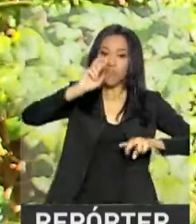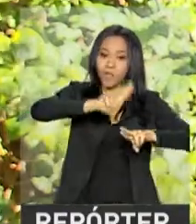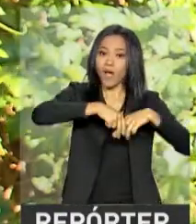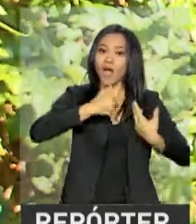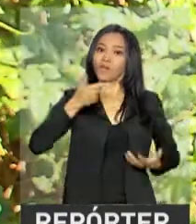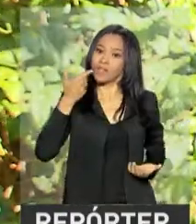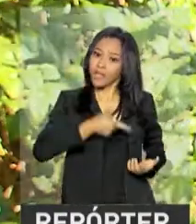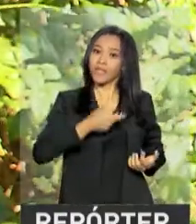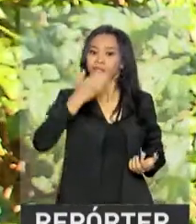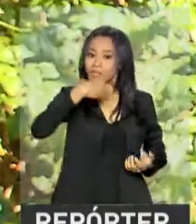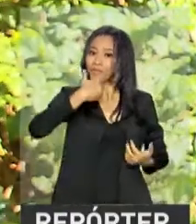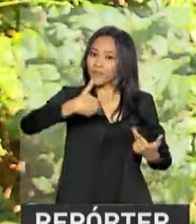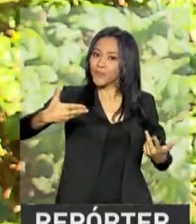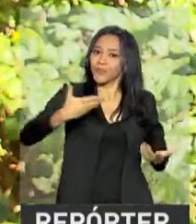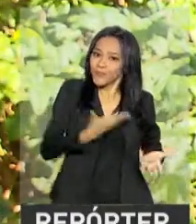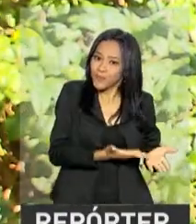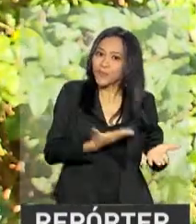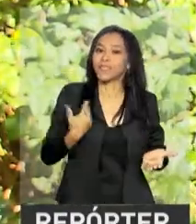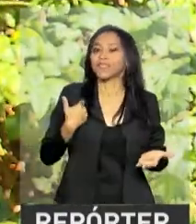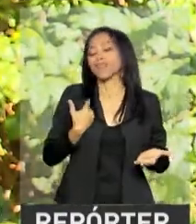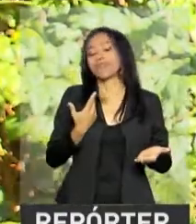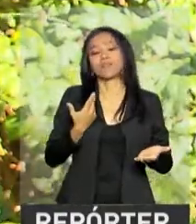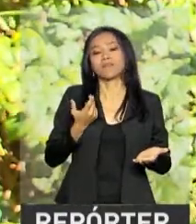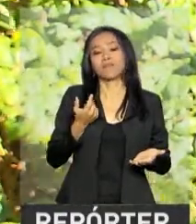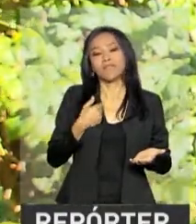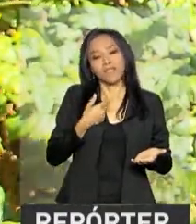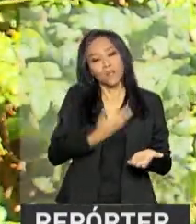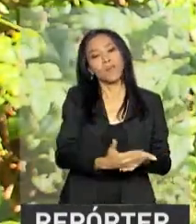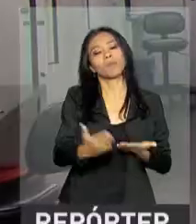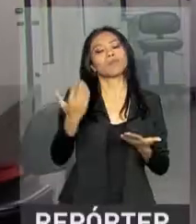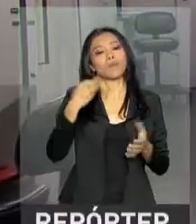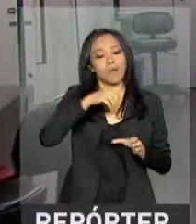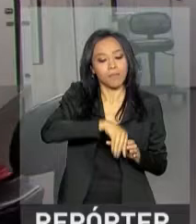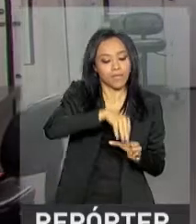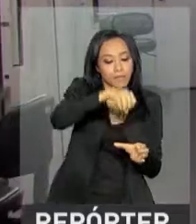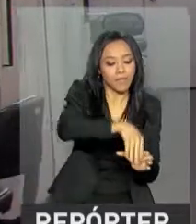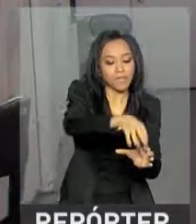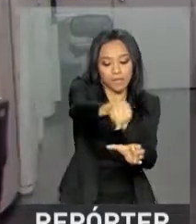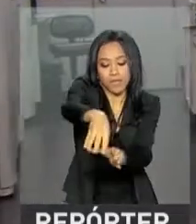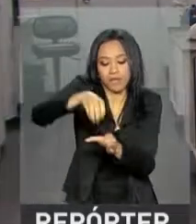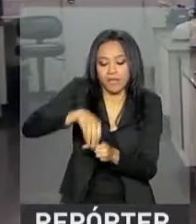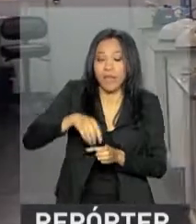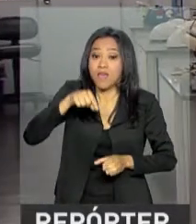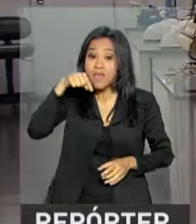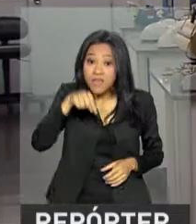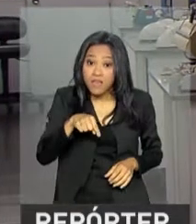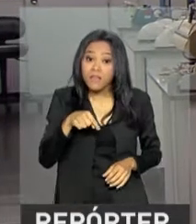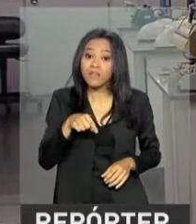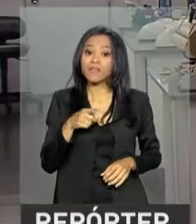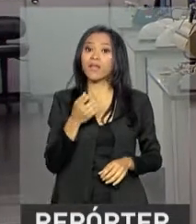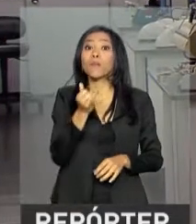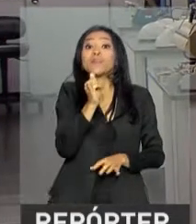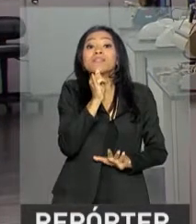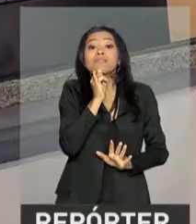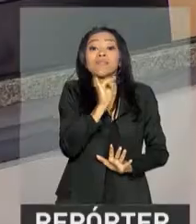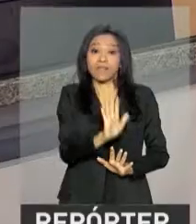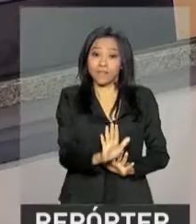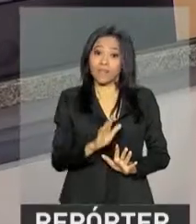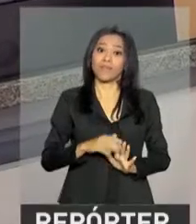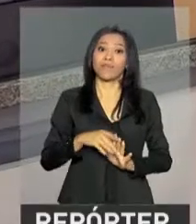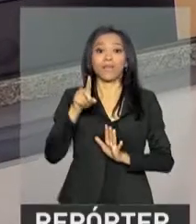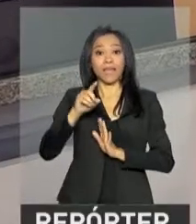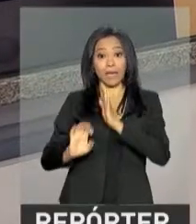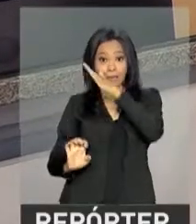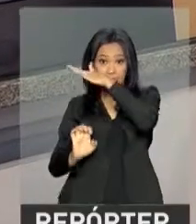que a gente começou a animar quem se animou com a marca como pra poder começar a plantar esse é apenas um exemplo das diversas tecnologias que a